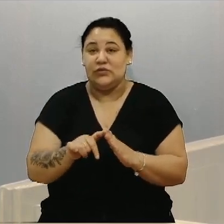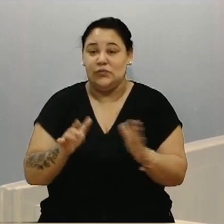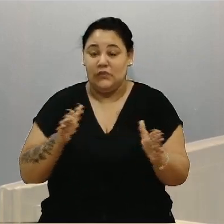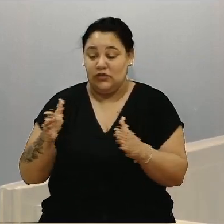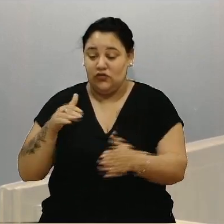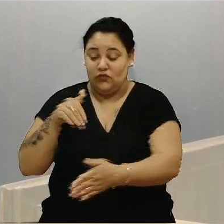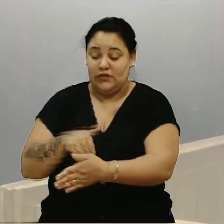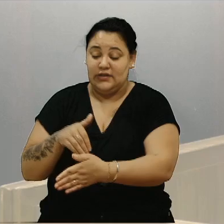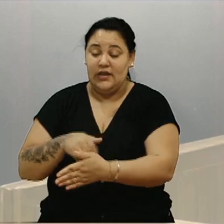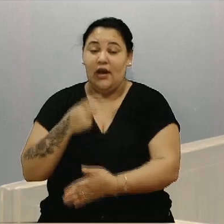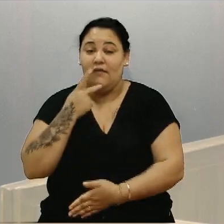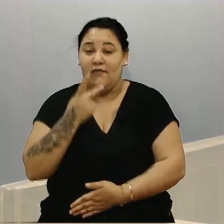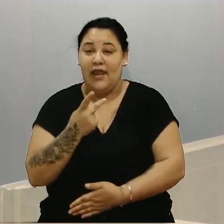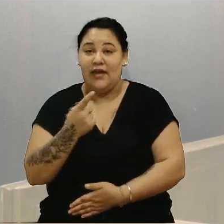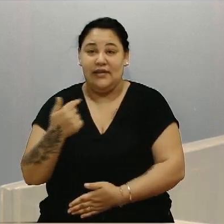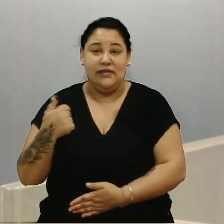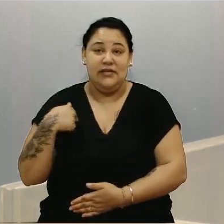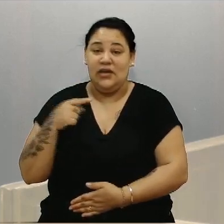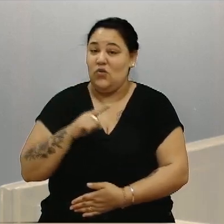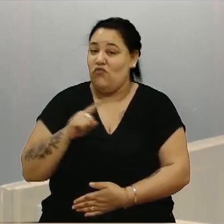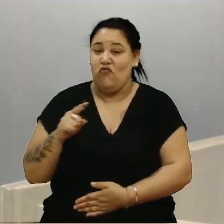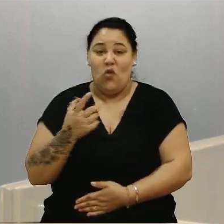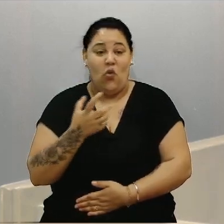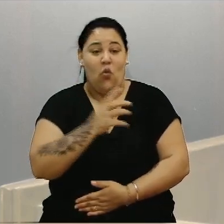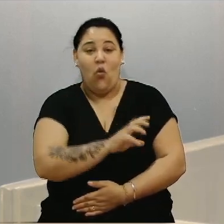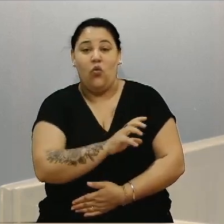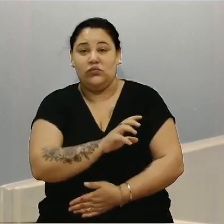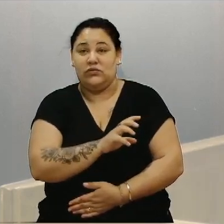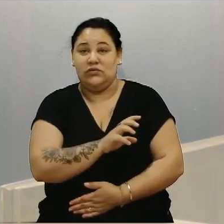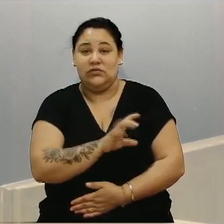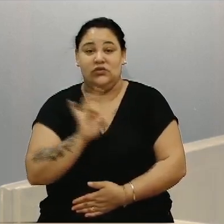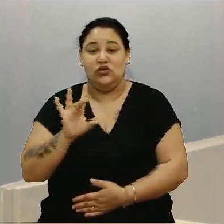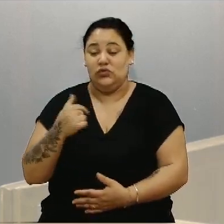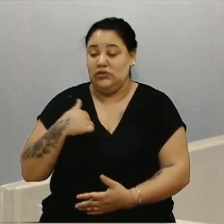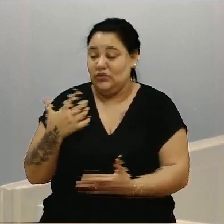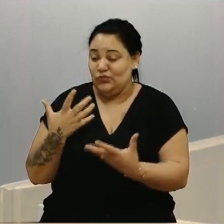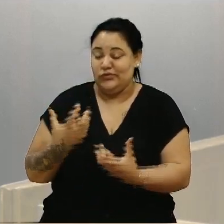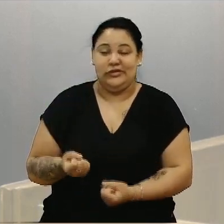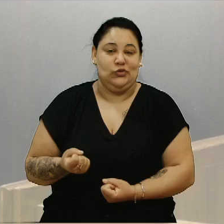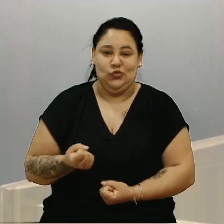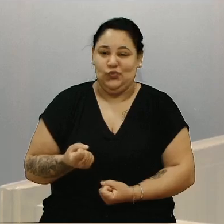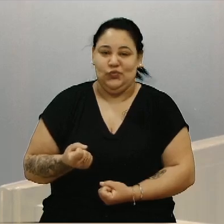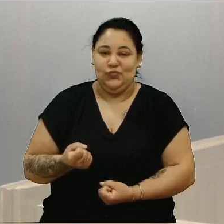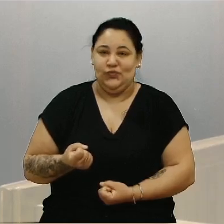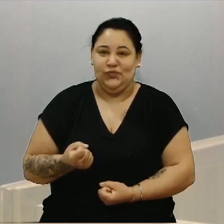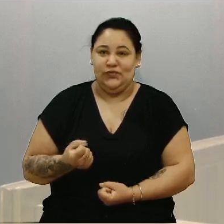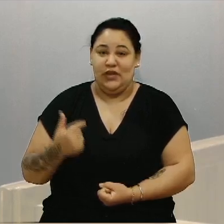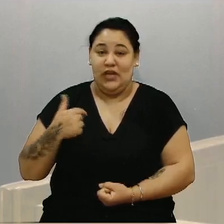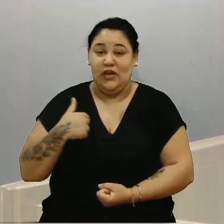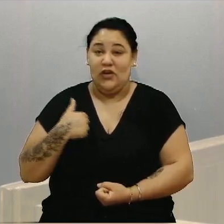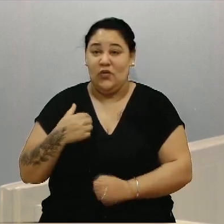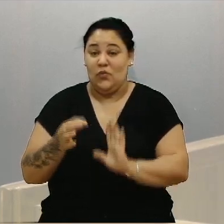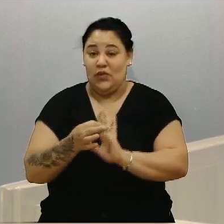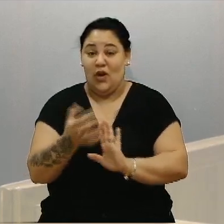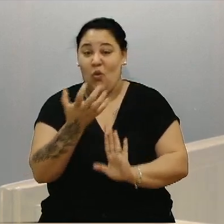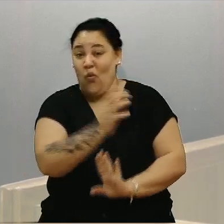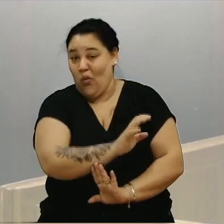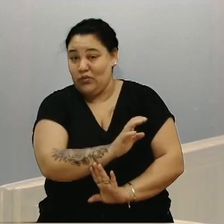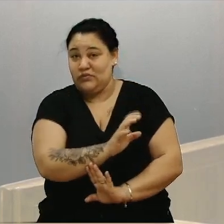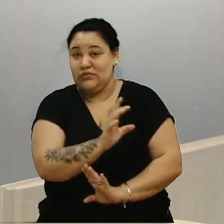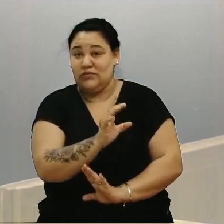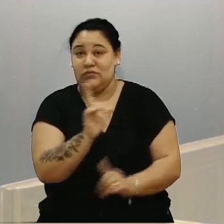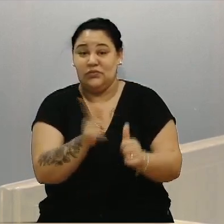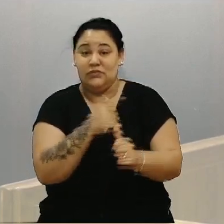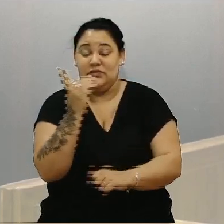e dizer que eu não fui oposição só quando me convém. Eu fui oposição desde o primeiro dia de